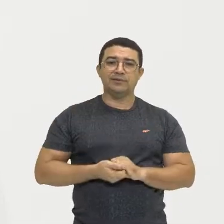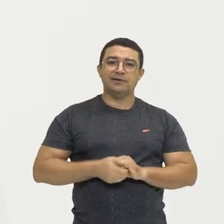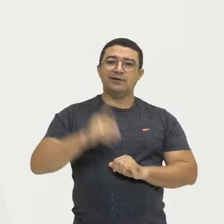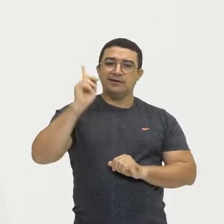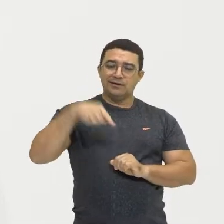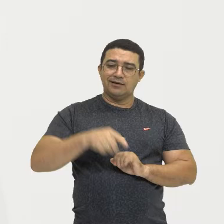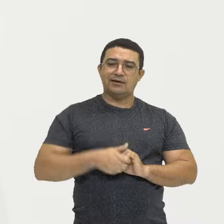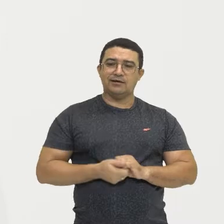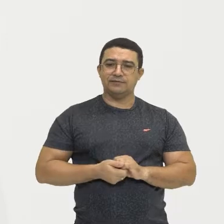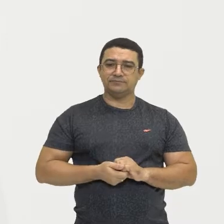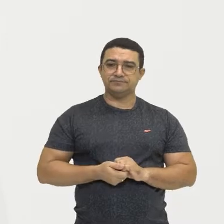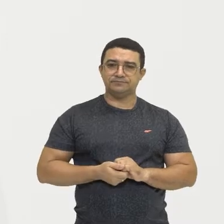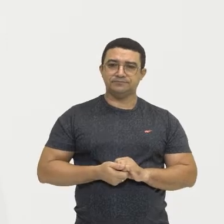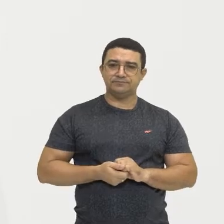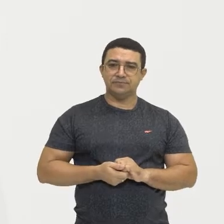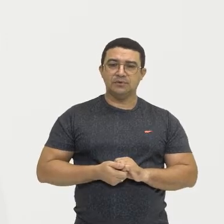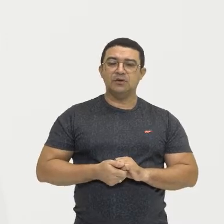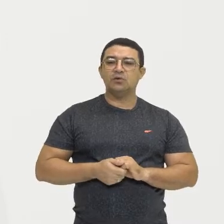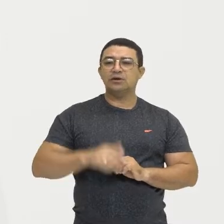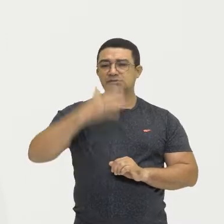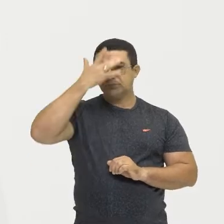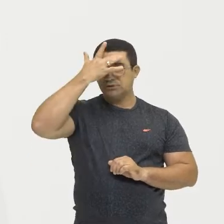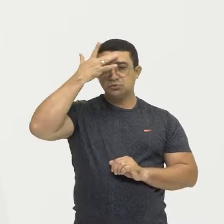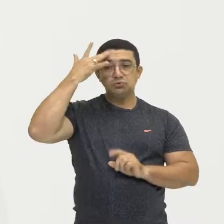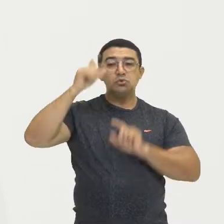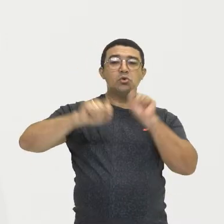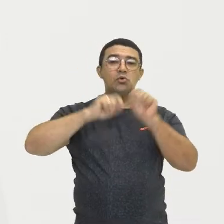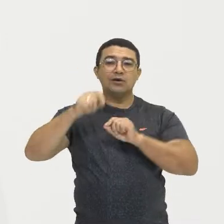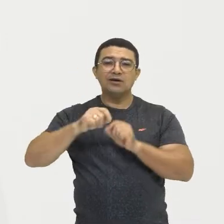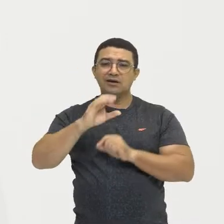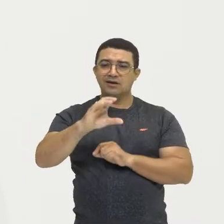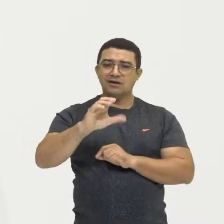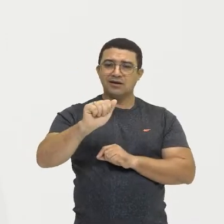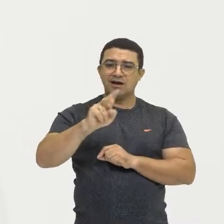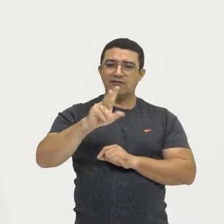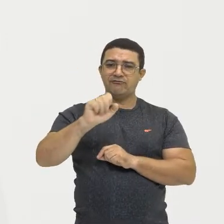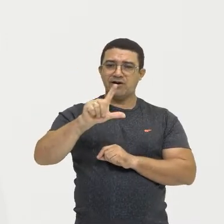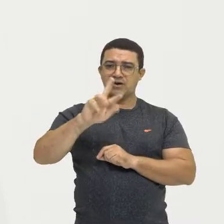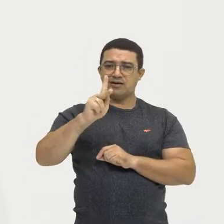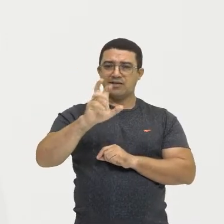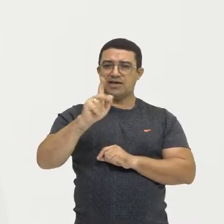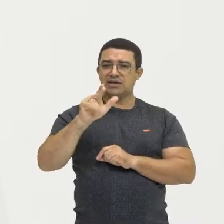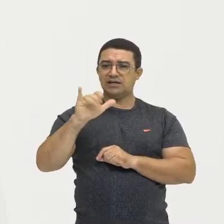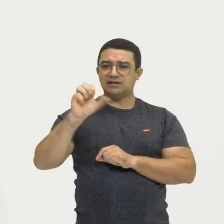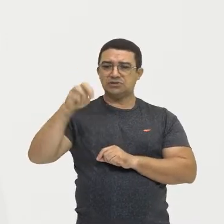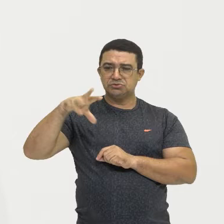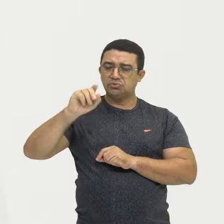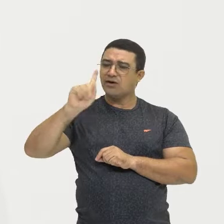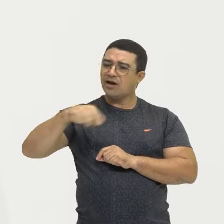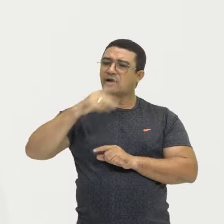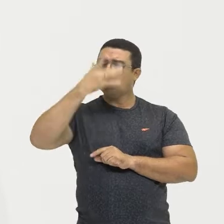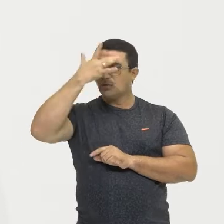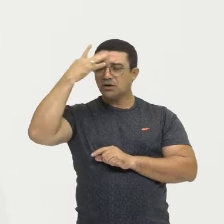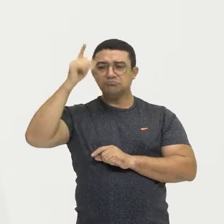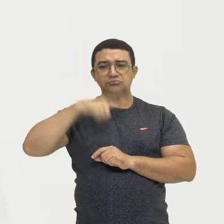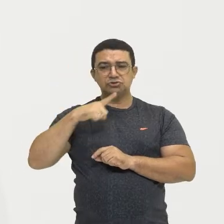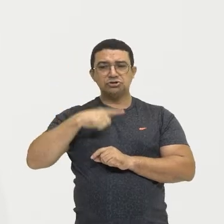é exatamente, né, o cavalheirismo. O que é isso? É aquela relação de vassalagem, né? Havia